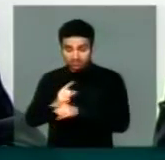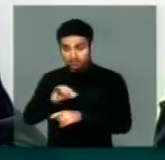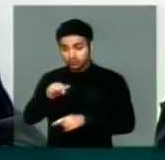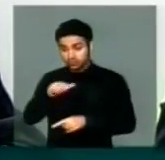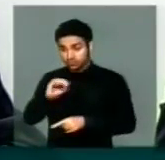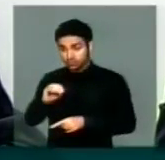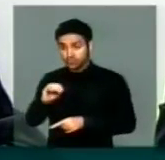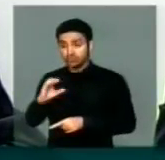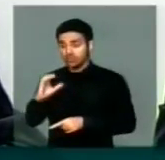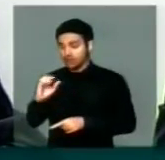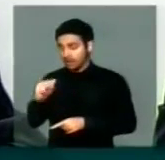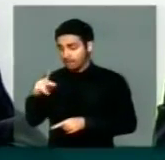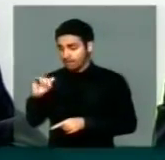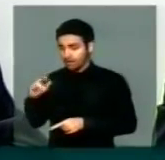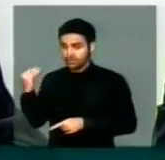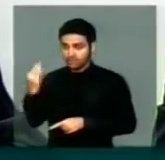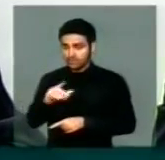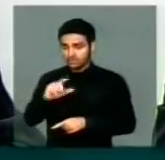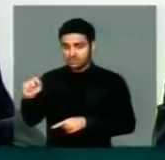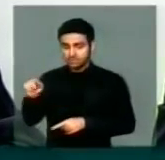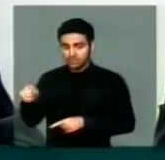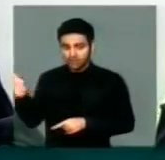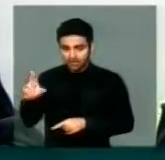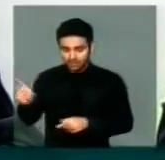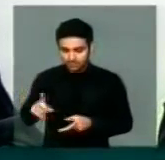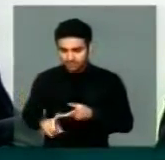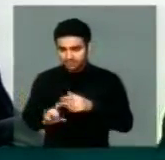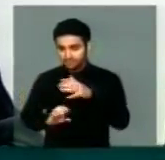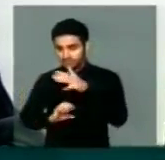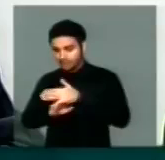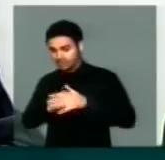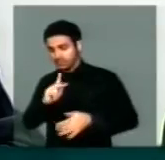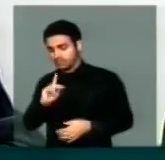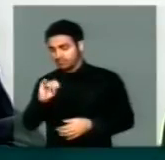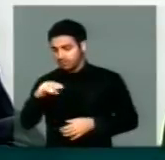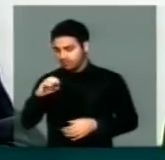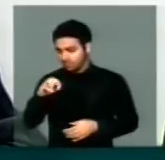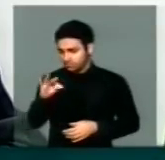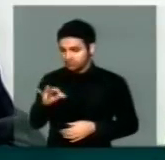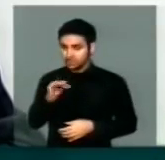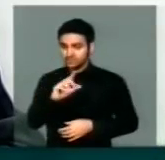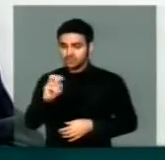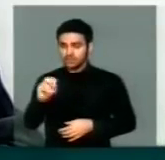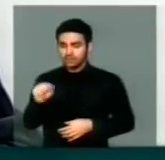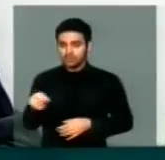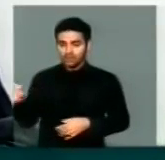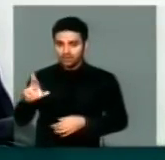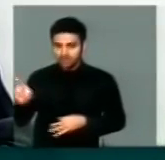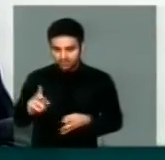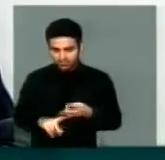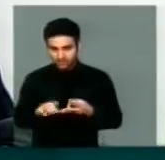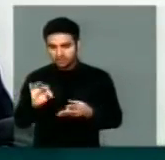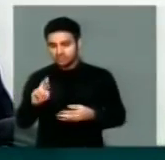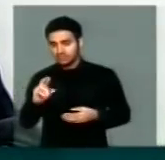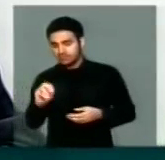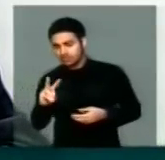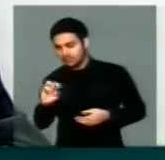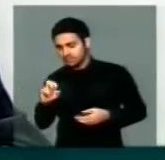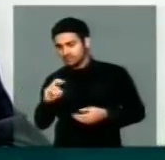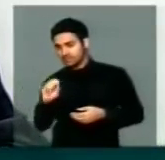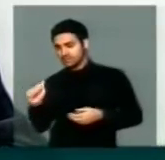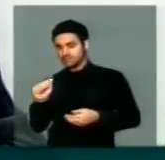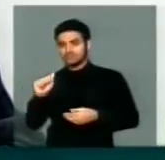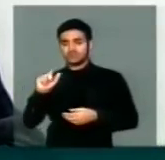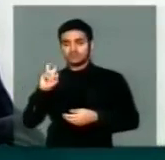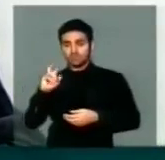Guerin de Almeida Camargo de R$100 mil, da empresa Piemonte Empreendimentos no valor de R$50 mil, da Trevisa Empreendimentos no valor de R$50